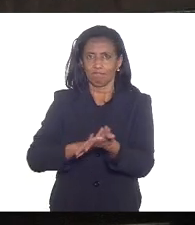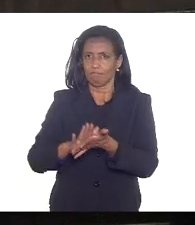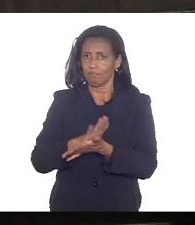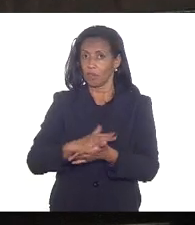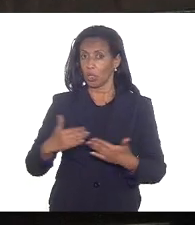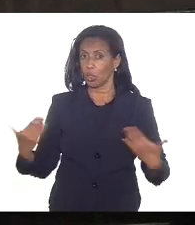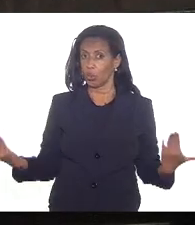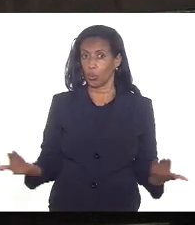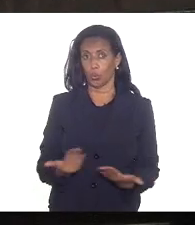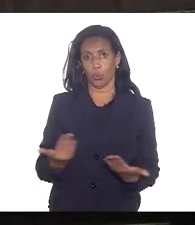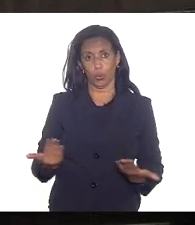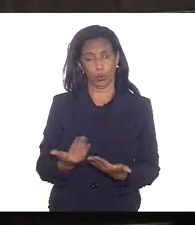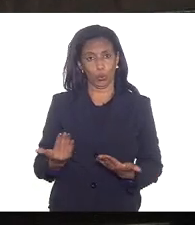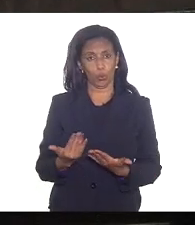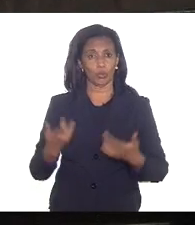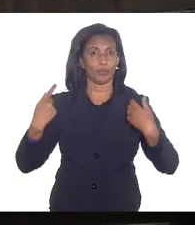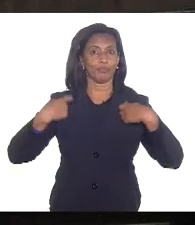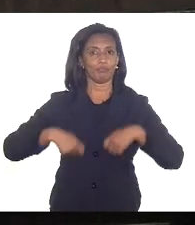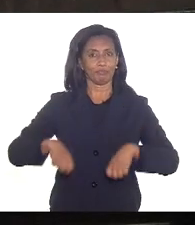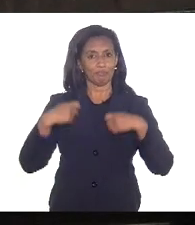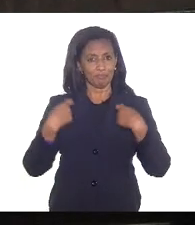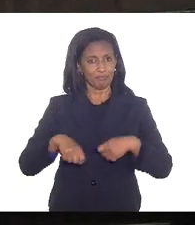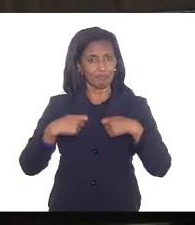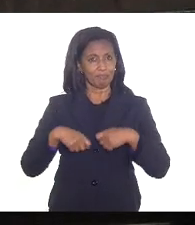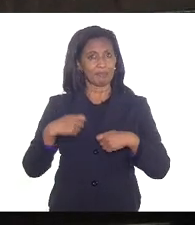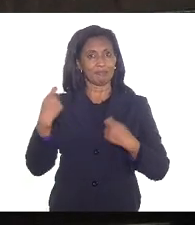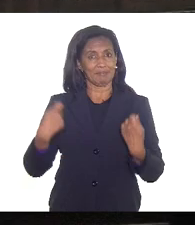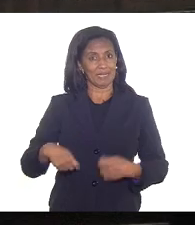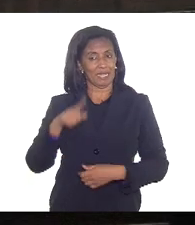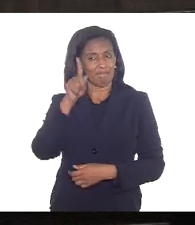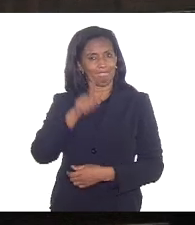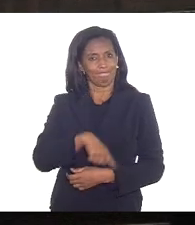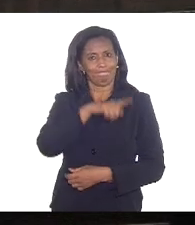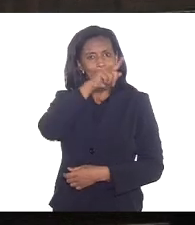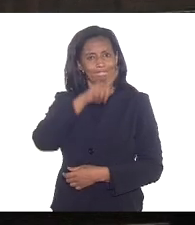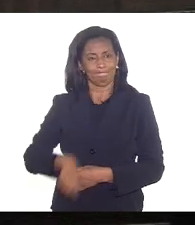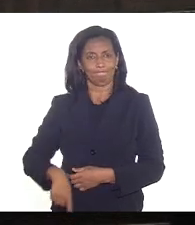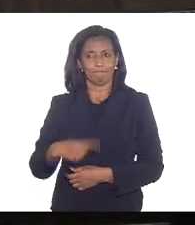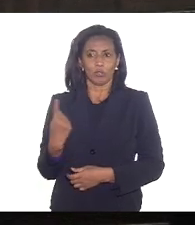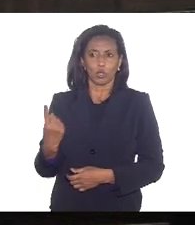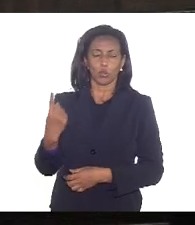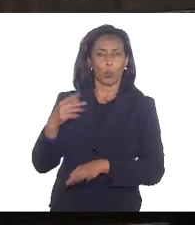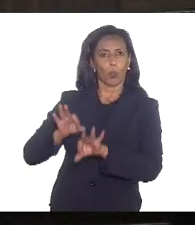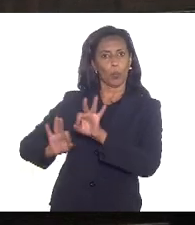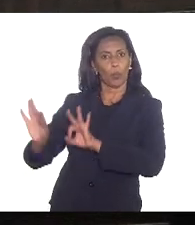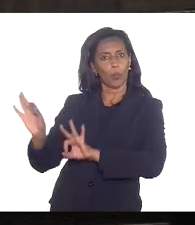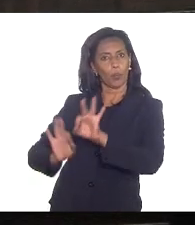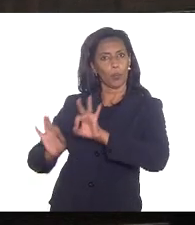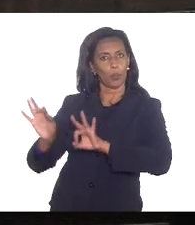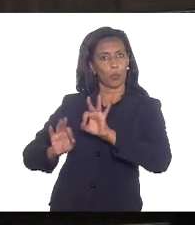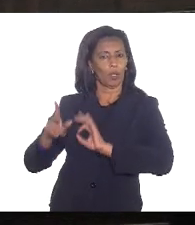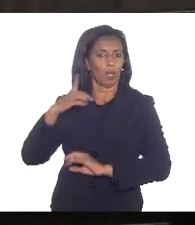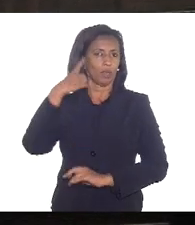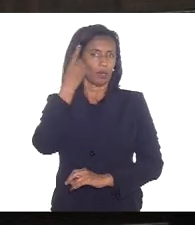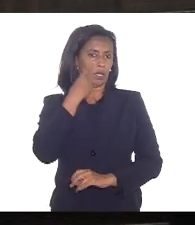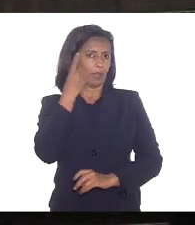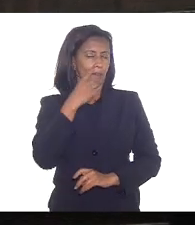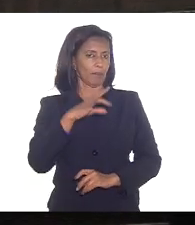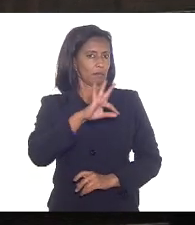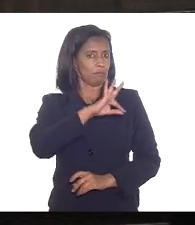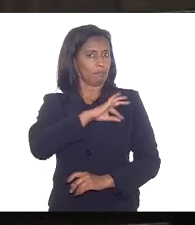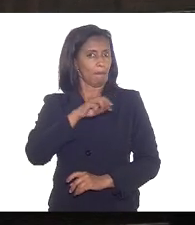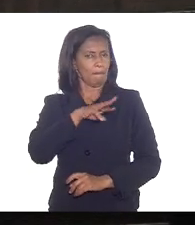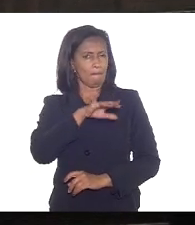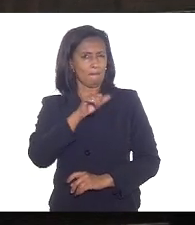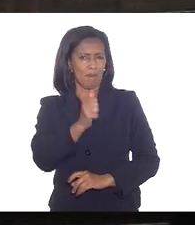na data de hoje a gente precisa derrubar um veto o zé po dá tempo tá da massa